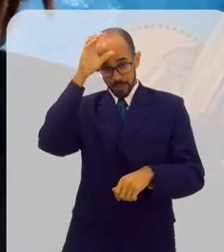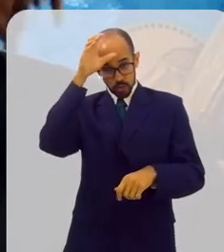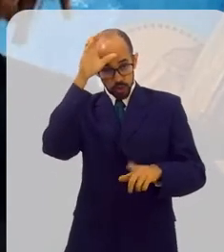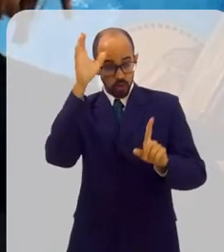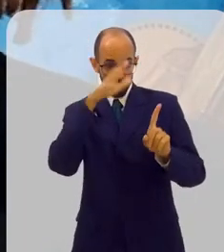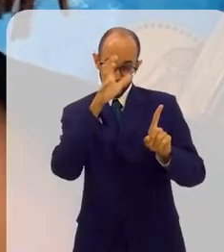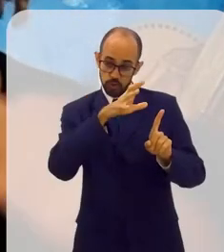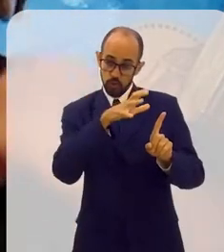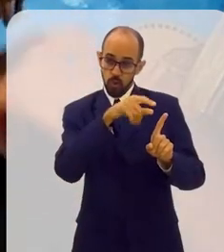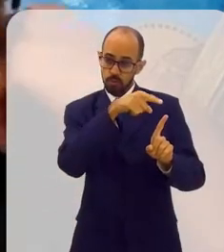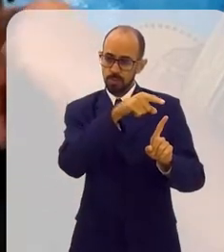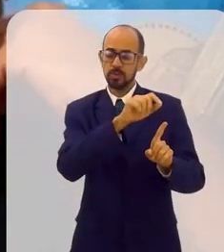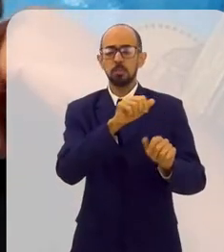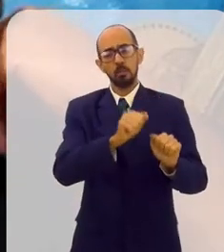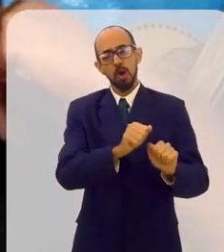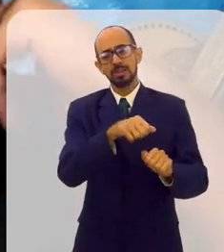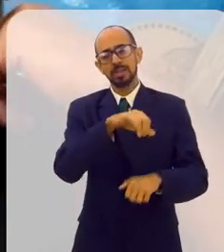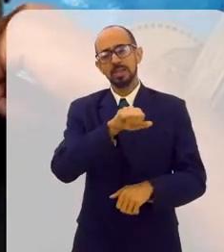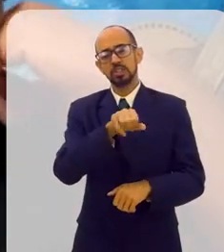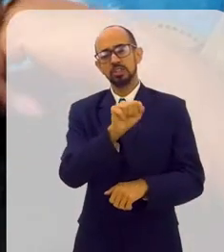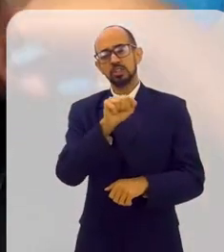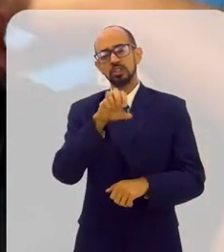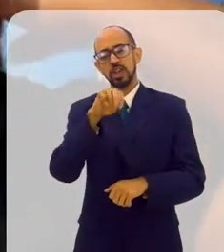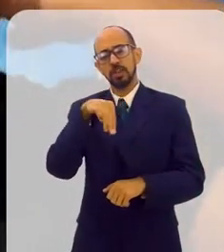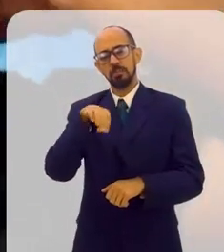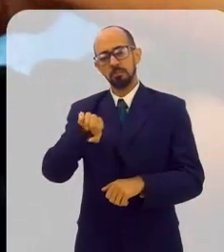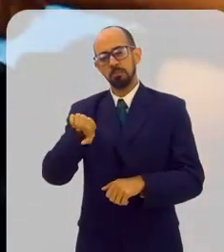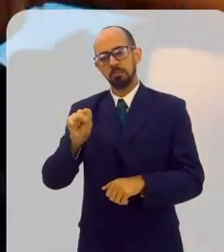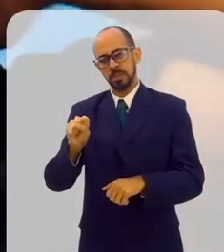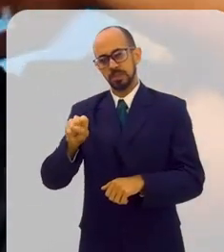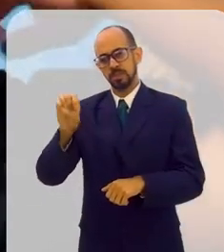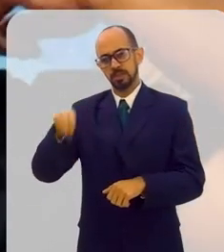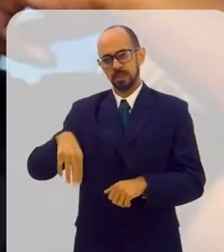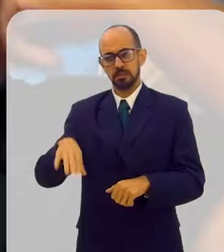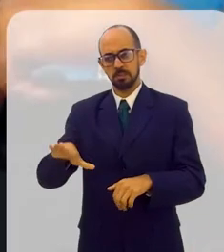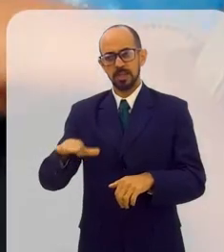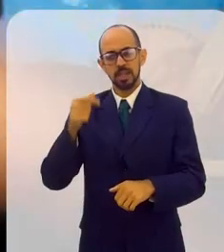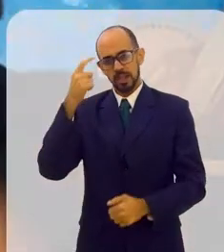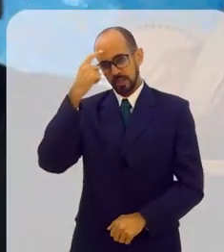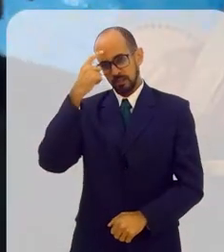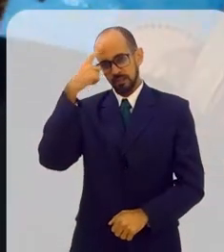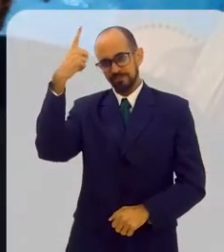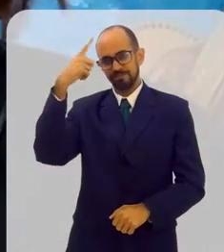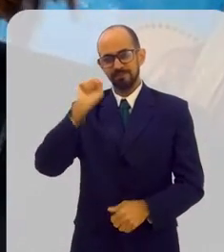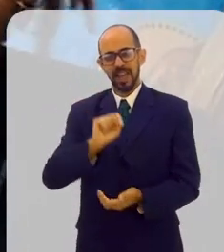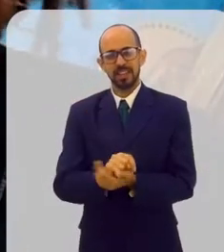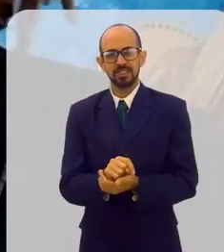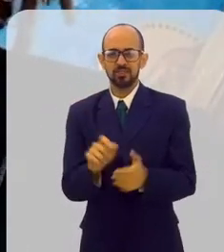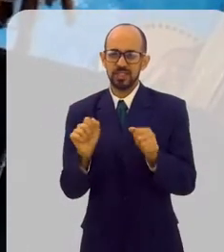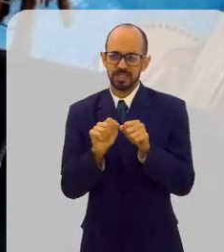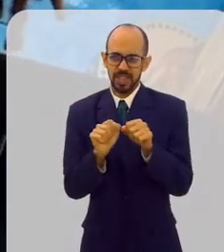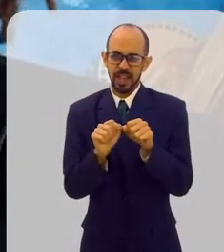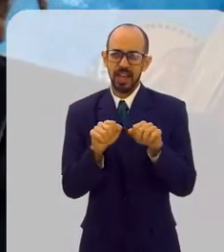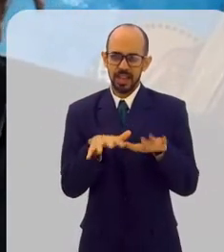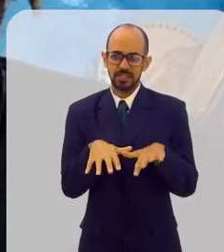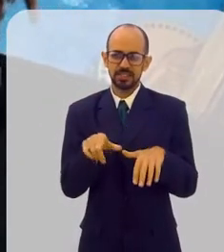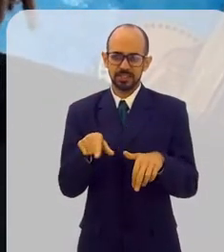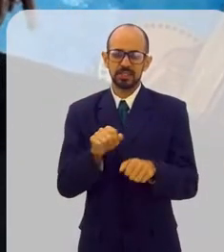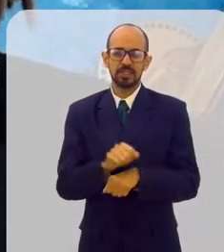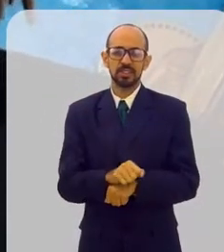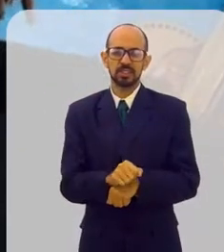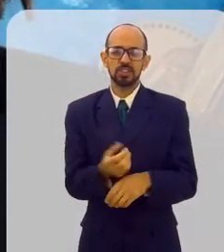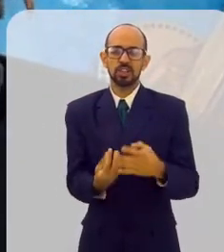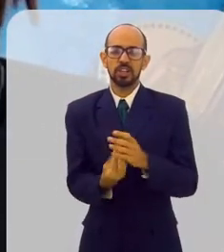"Beleza, pode ser James, mas não vai ser em inglês desse jeito aí não". E aí ela criou essa grafia, né? Se deu a